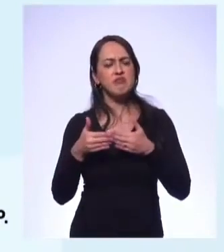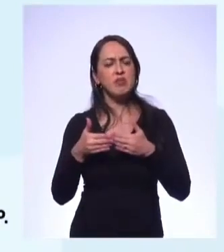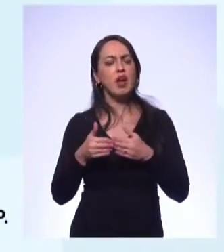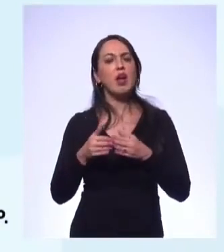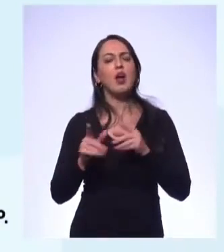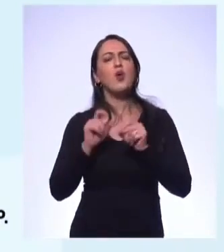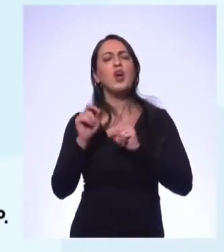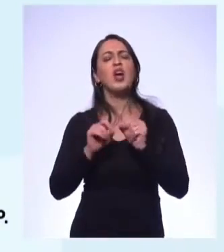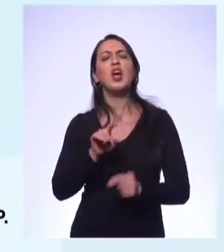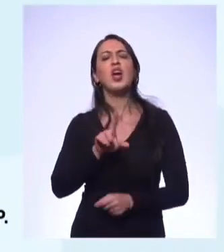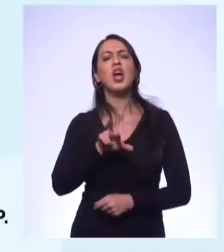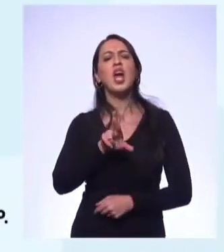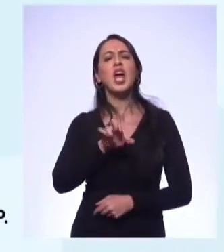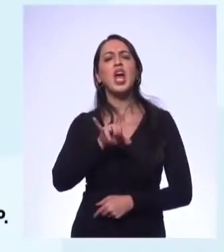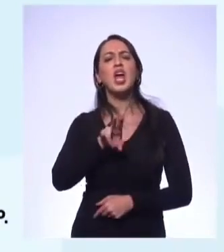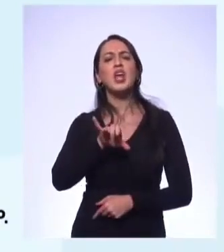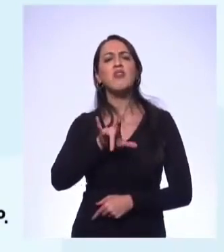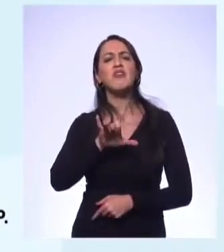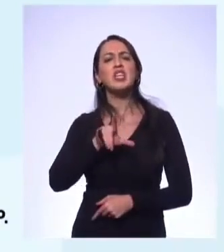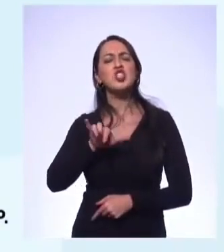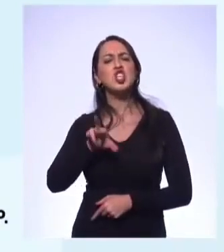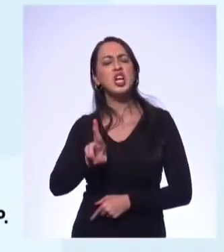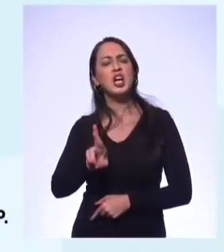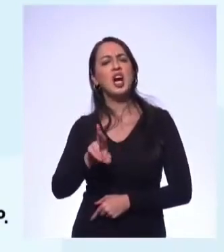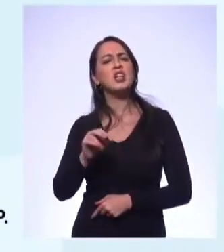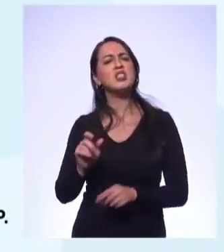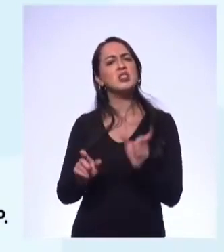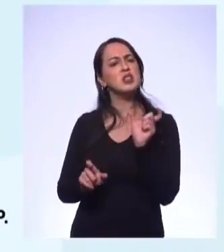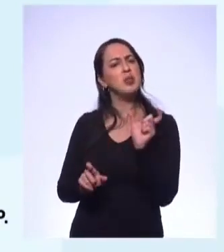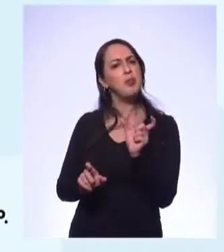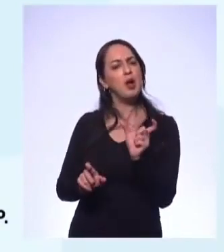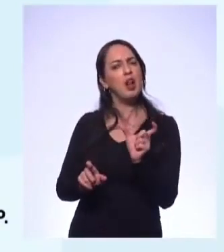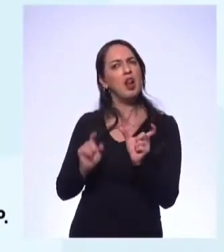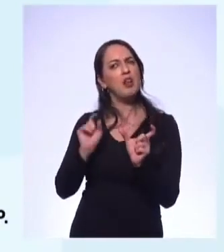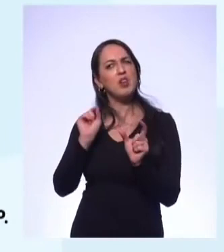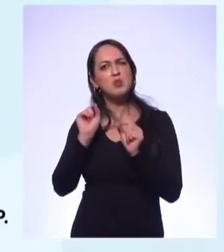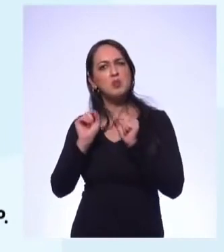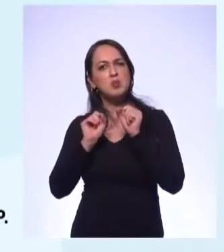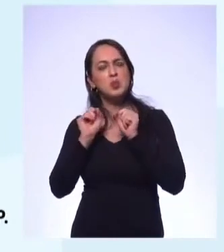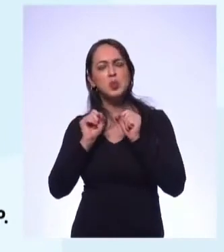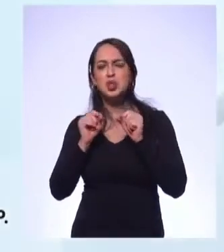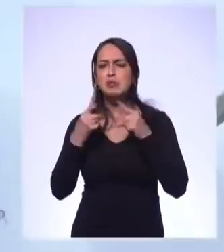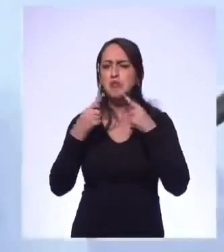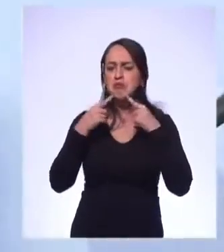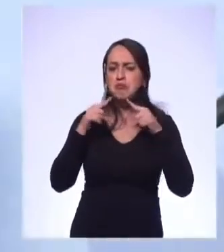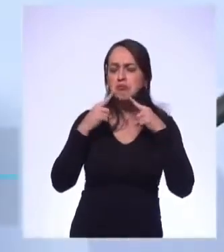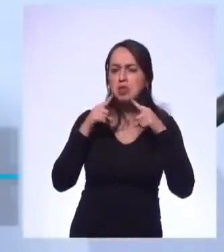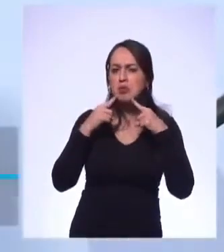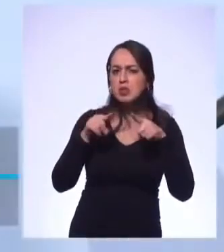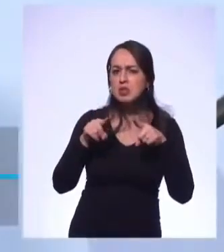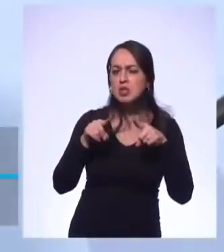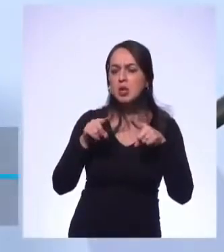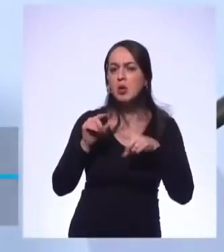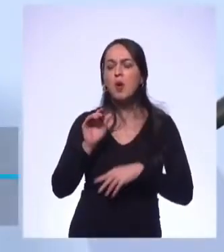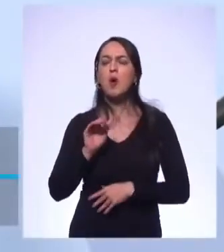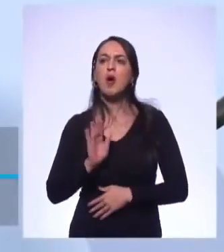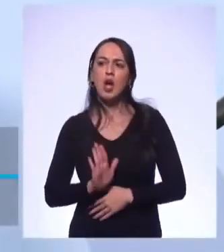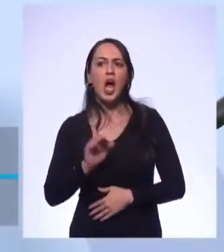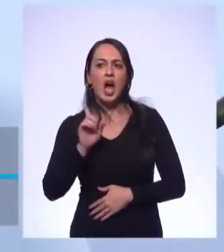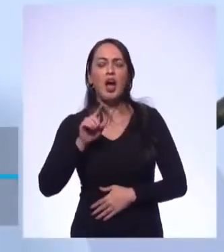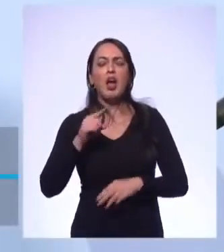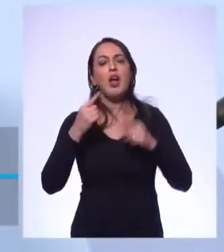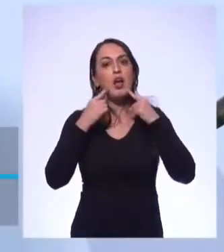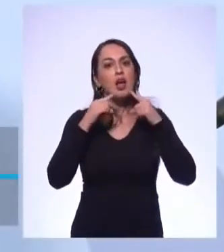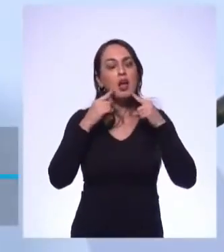Mauro? Não é, por um acaso, um pouquinho de reclamação? É reclamar, mas no meio dessa